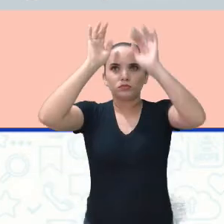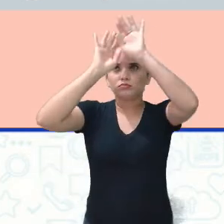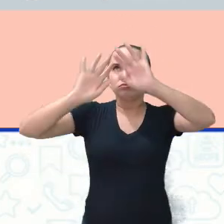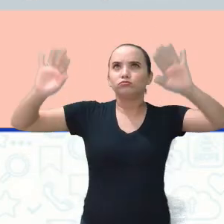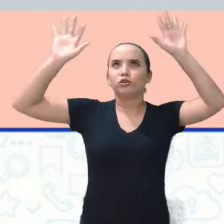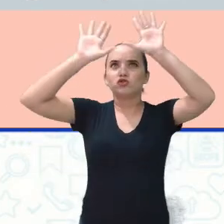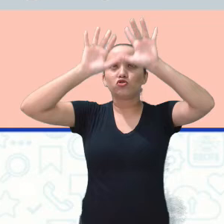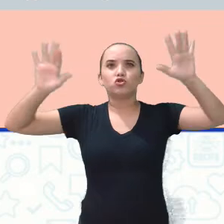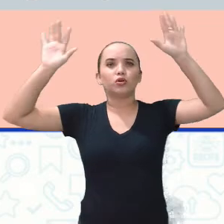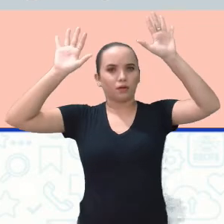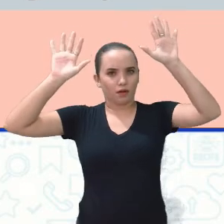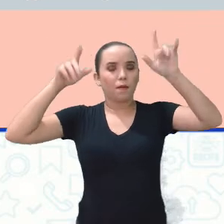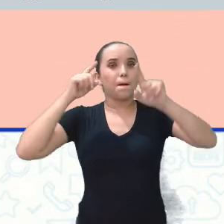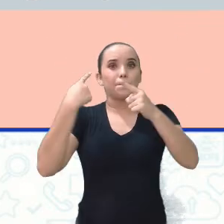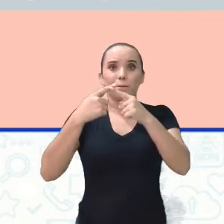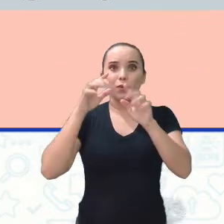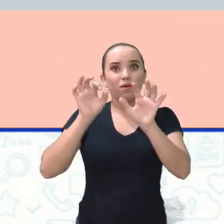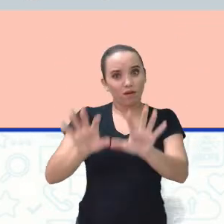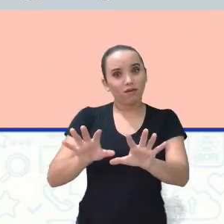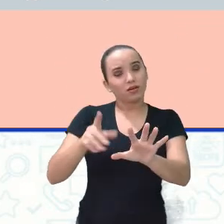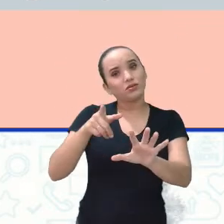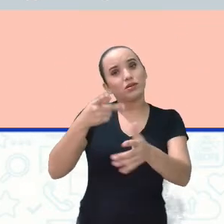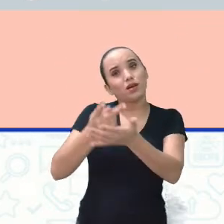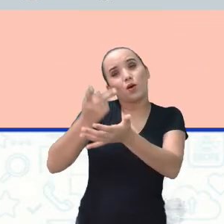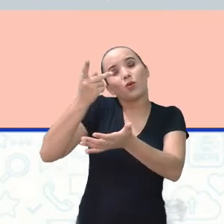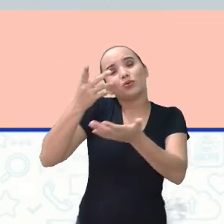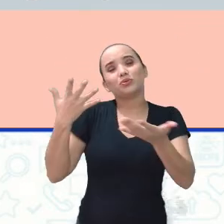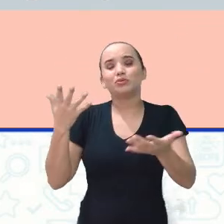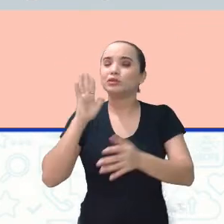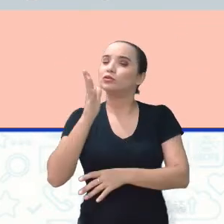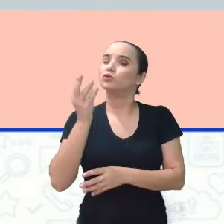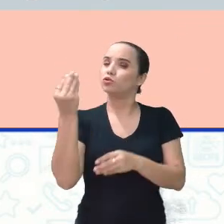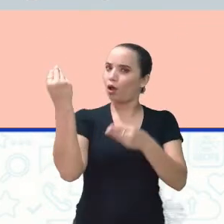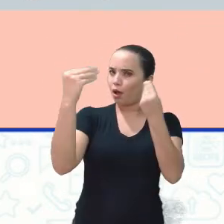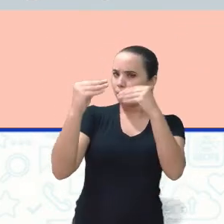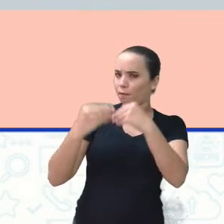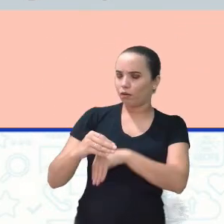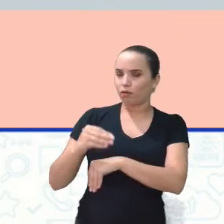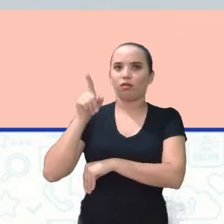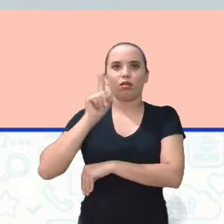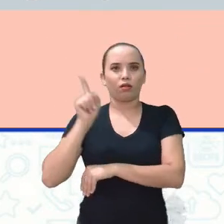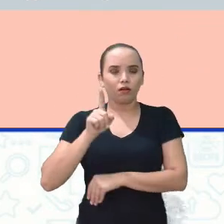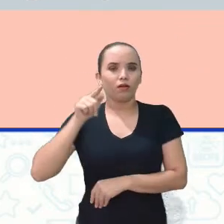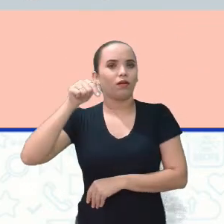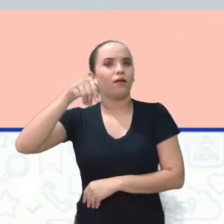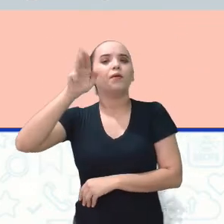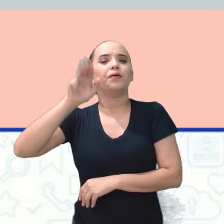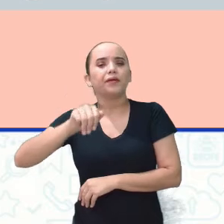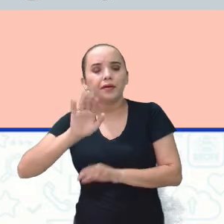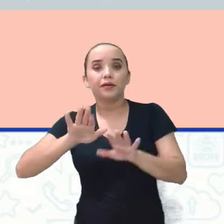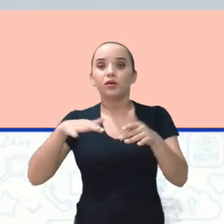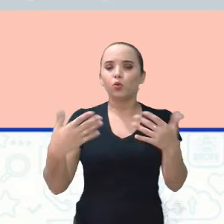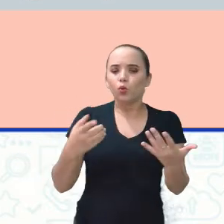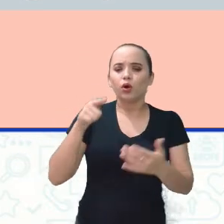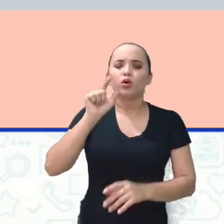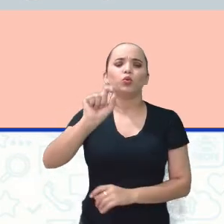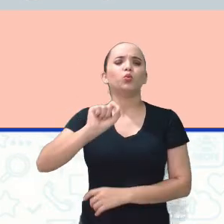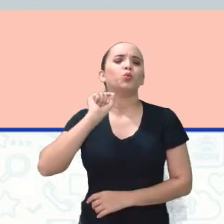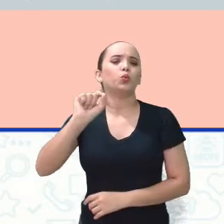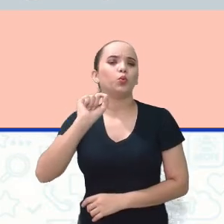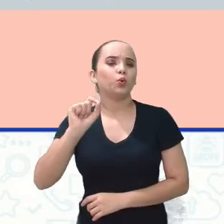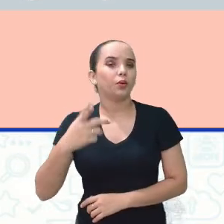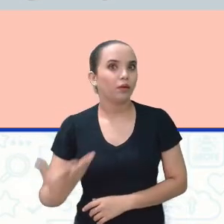imaginações. É assim que acontece, como coloquei lá o exemplo do quem, quando, que, não é? Surgem